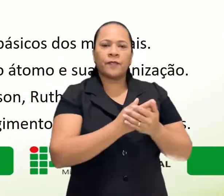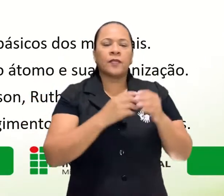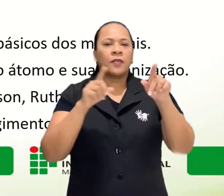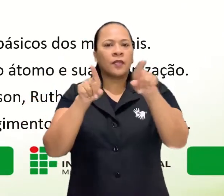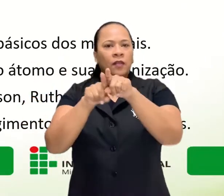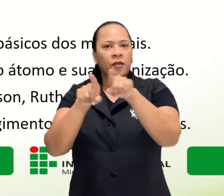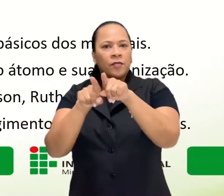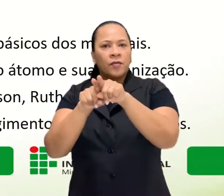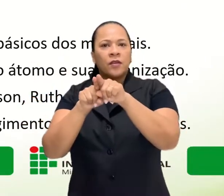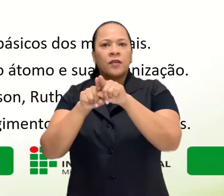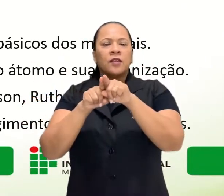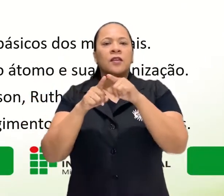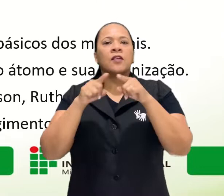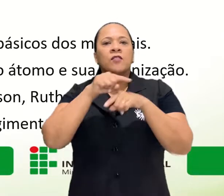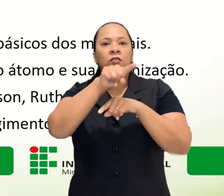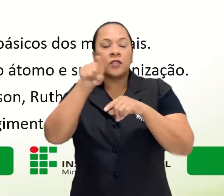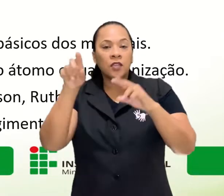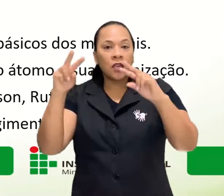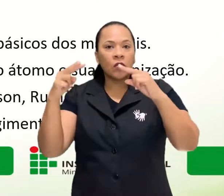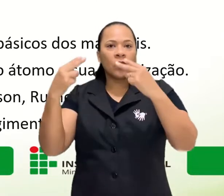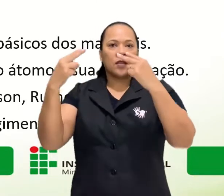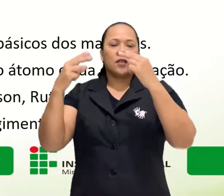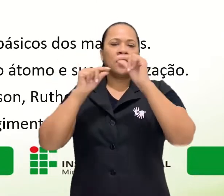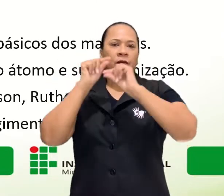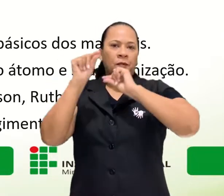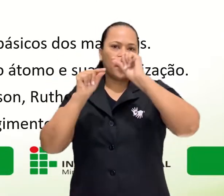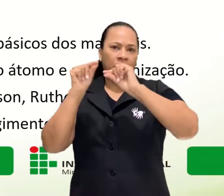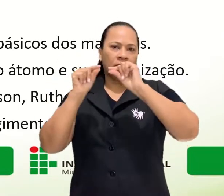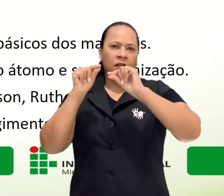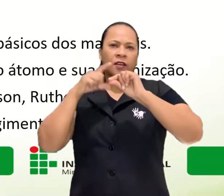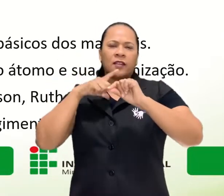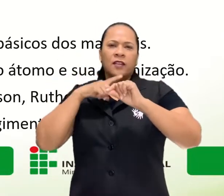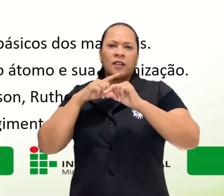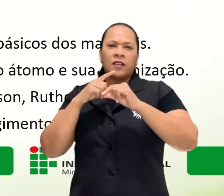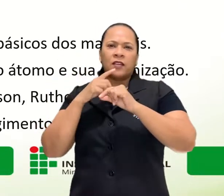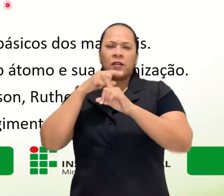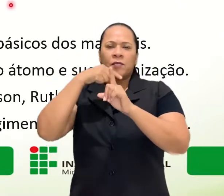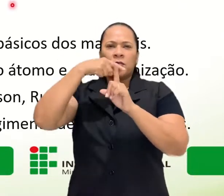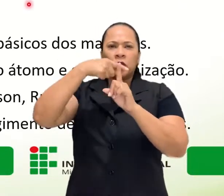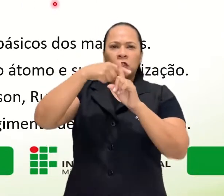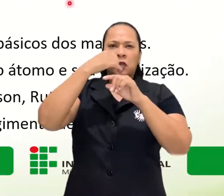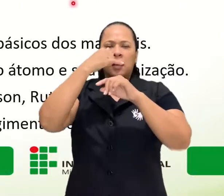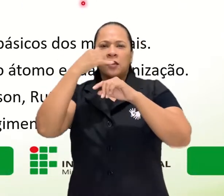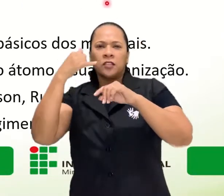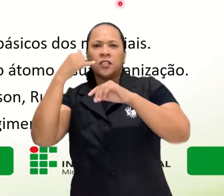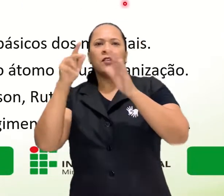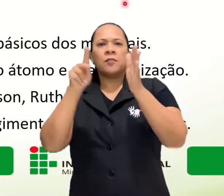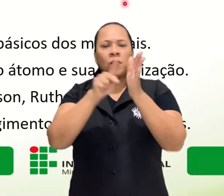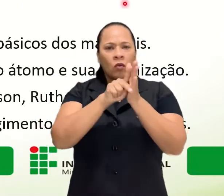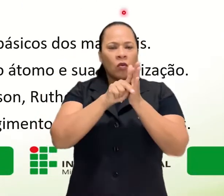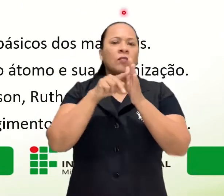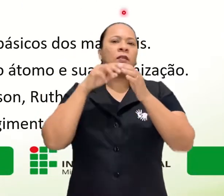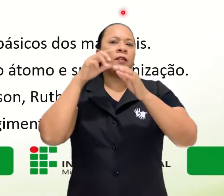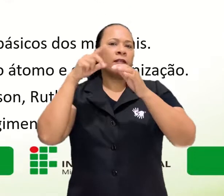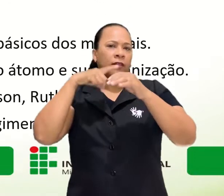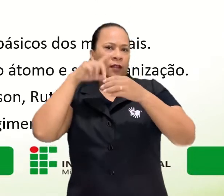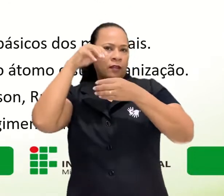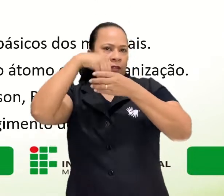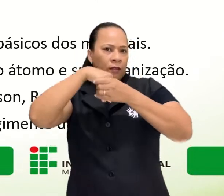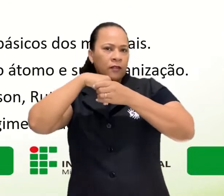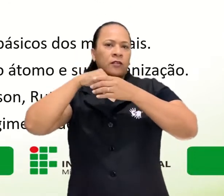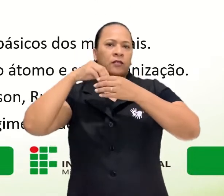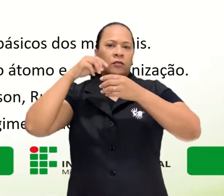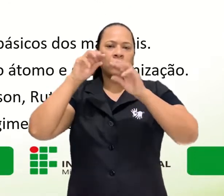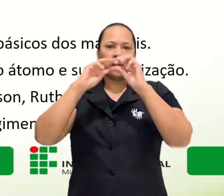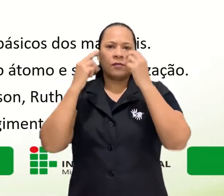outras. Além disso, vocês devem reconhecer a carga elétrica como propriedade essencial de partículas que compõem